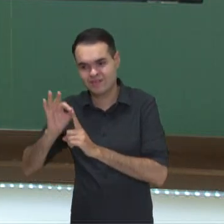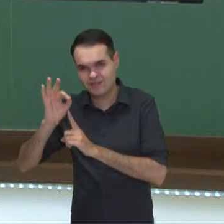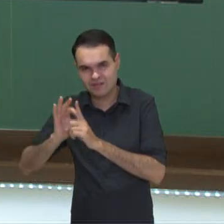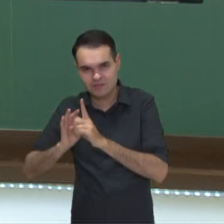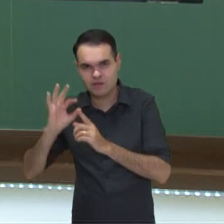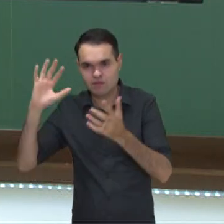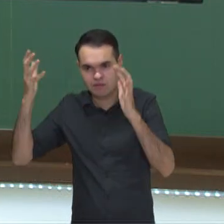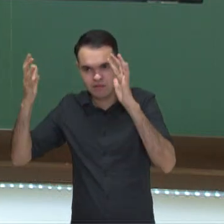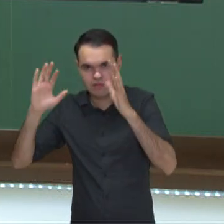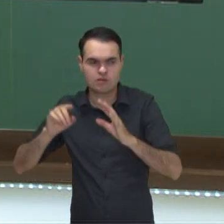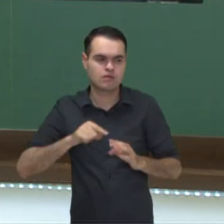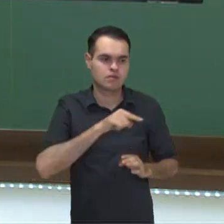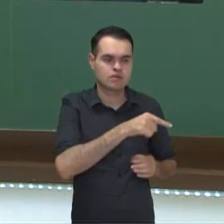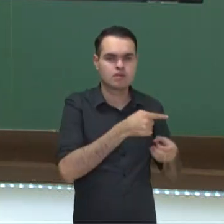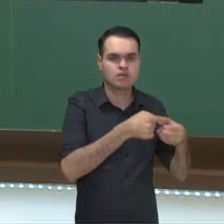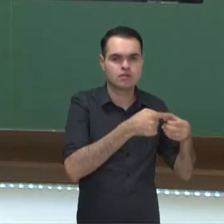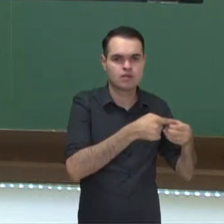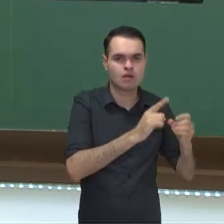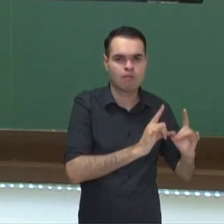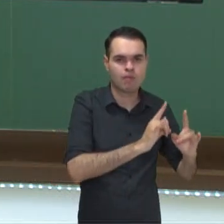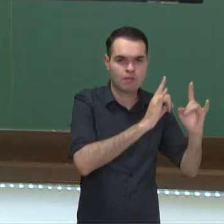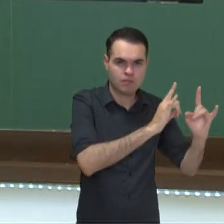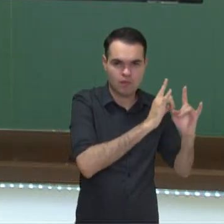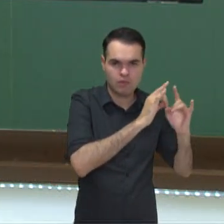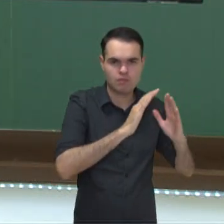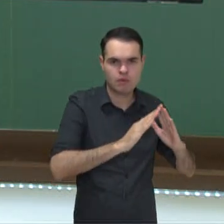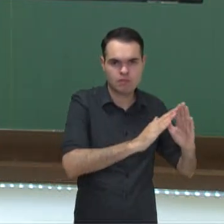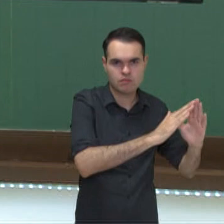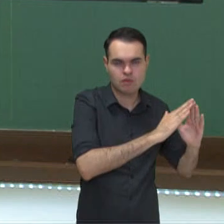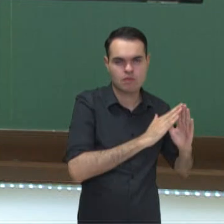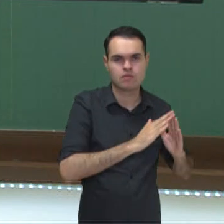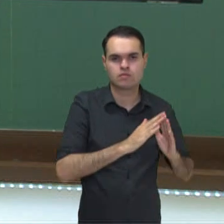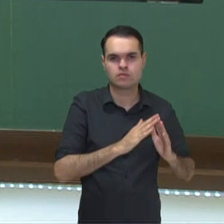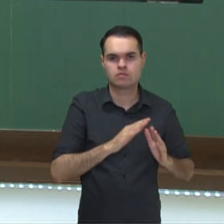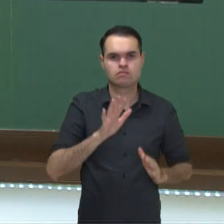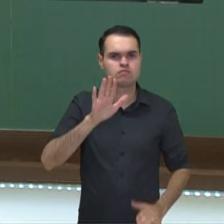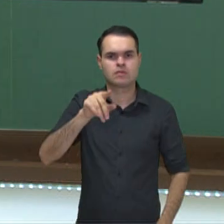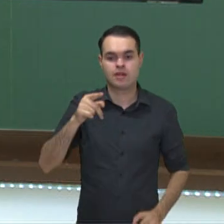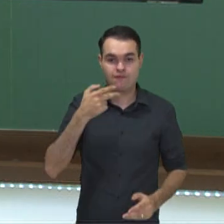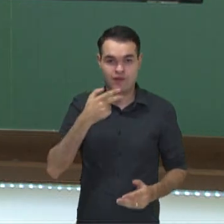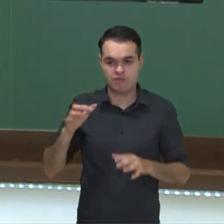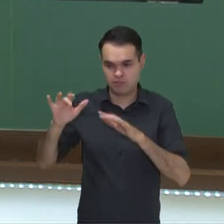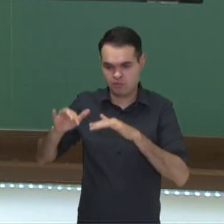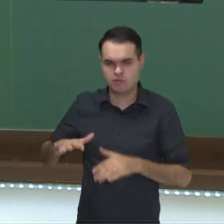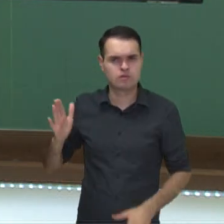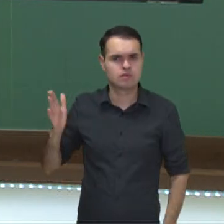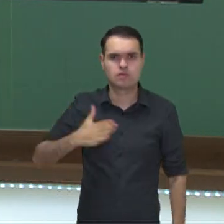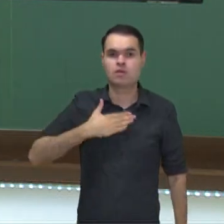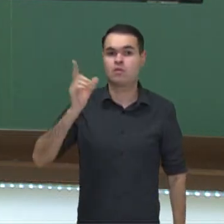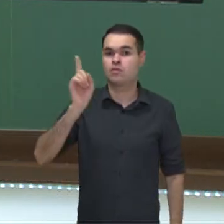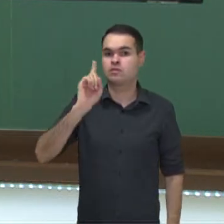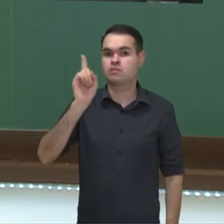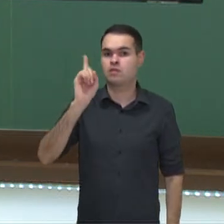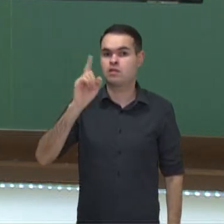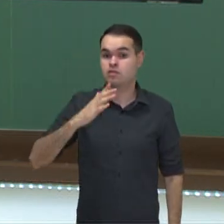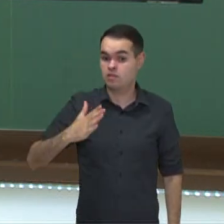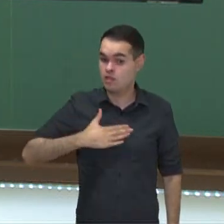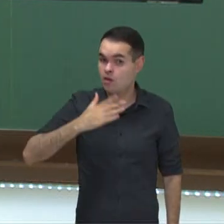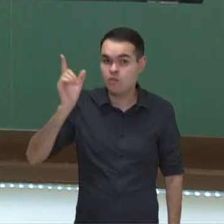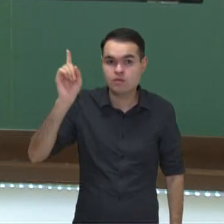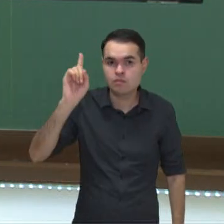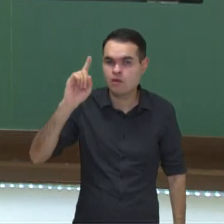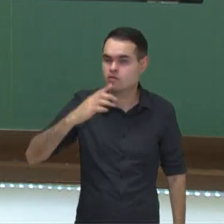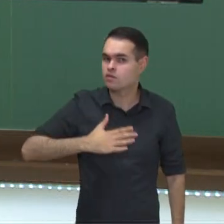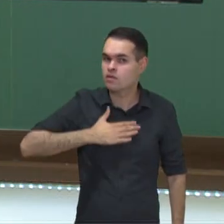então urbana. Ainda, quando ele traz "não se espante", ele faz uma exclamação, ele chama